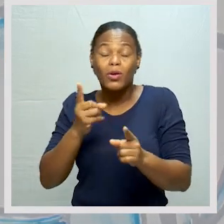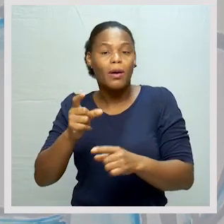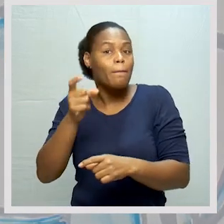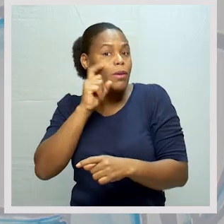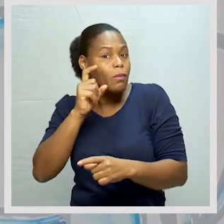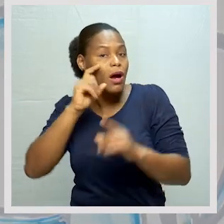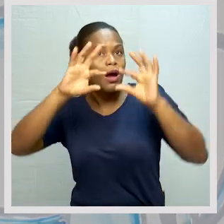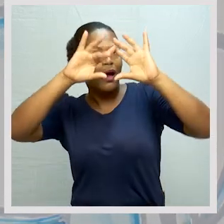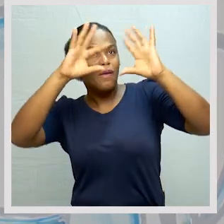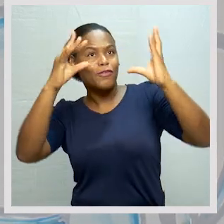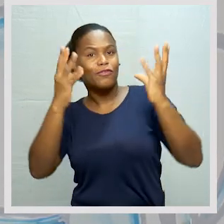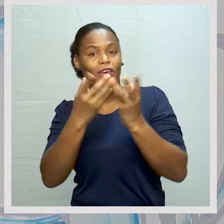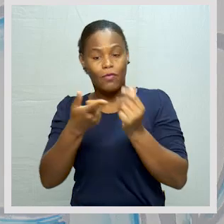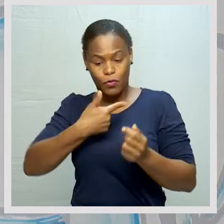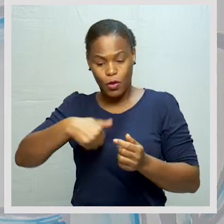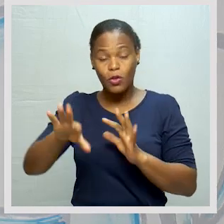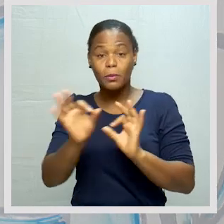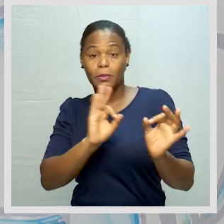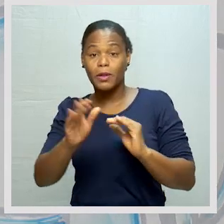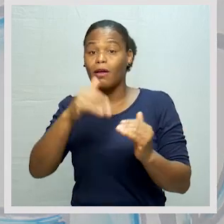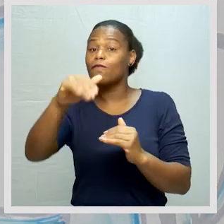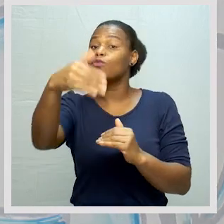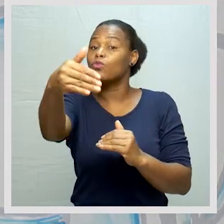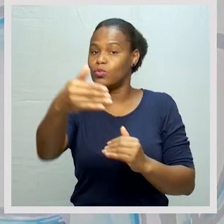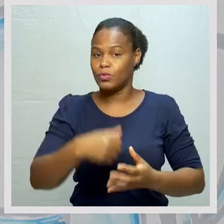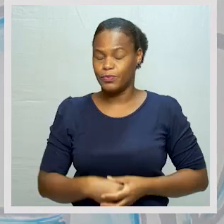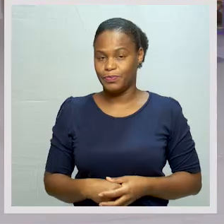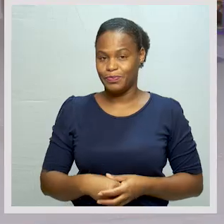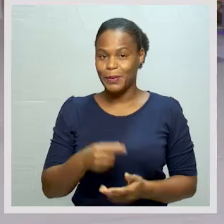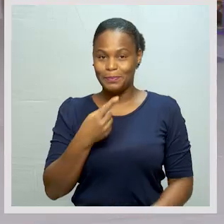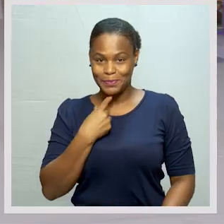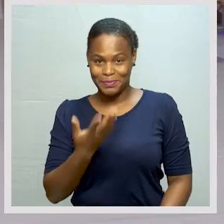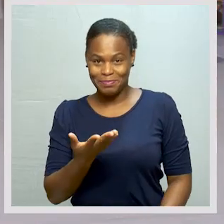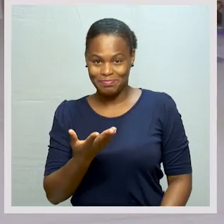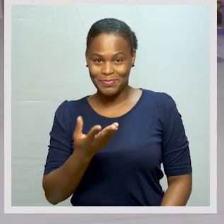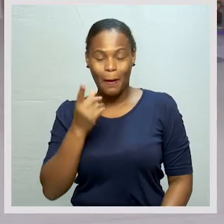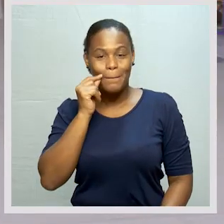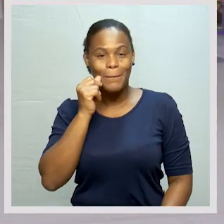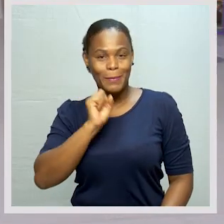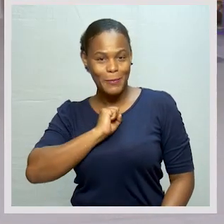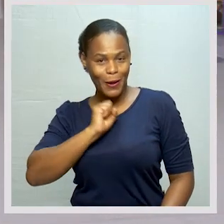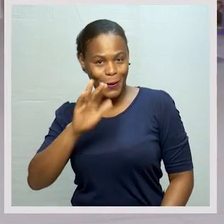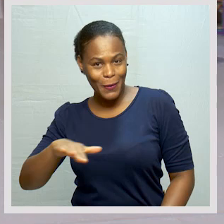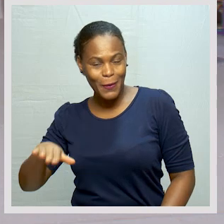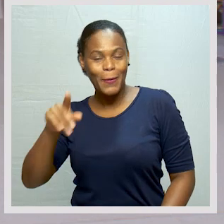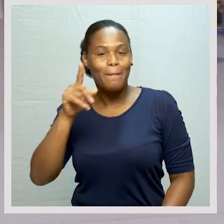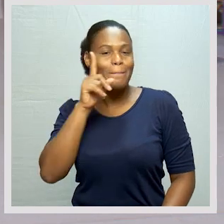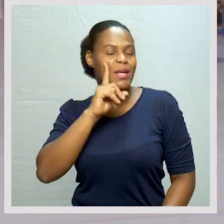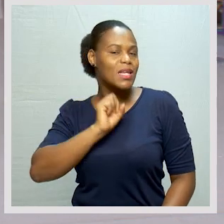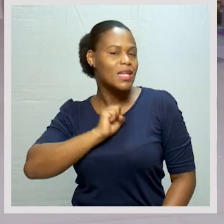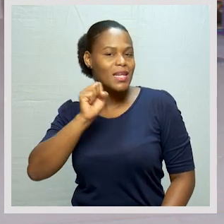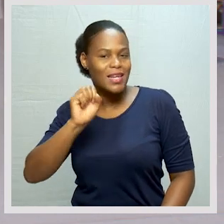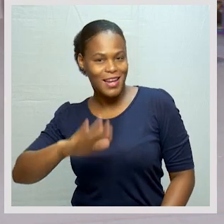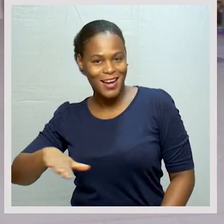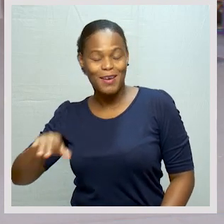preservar a natureza estamos a preparar para o futuro. Então, meus meninos e minhas meninas,